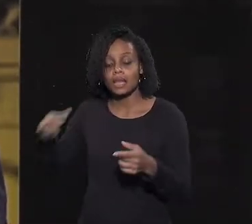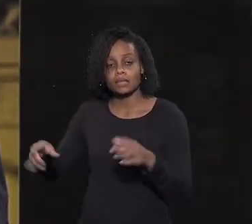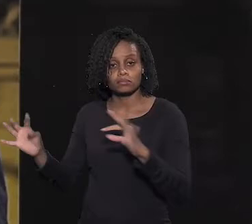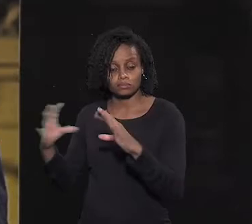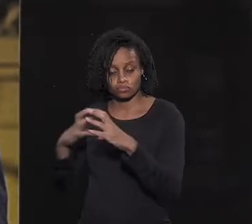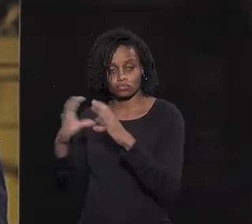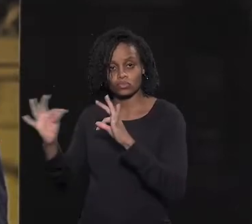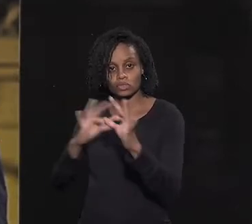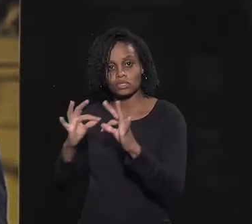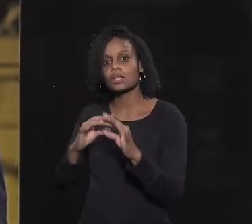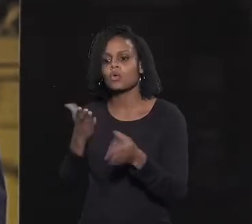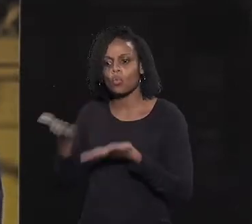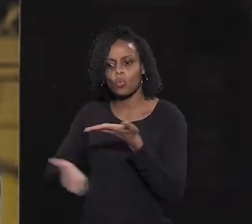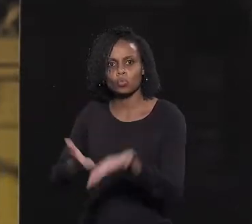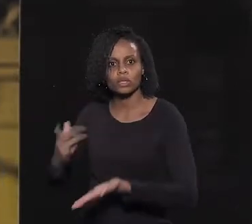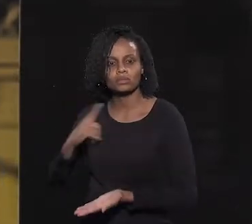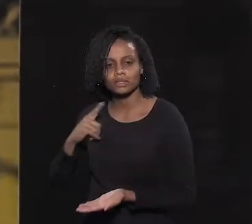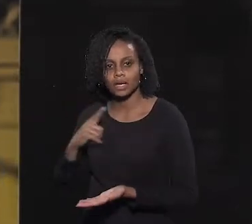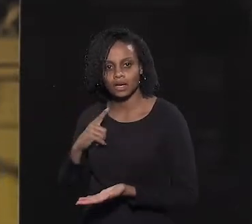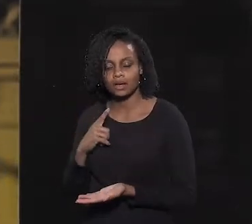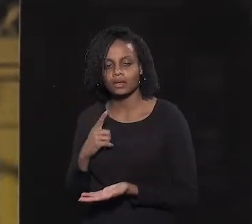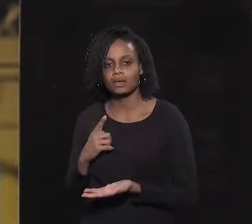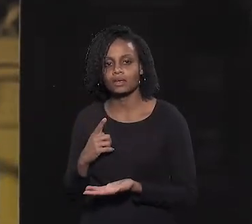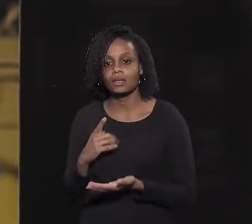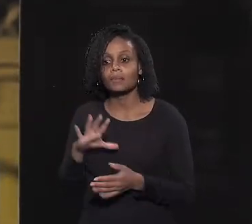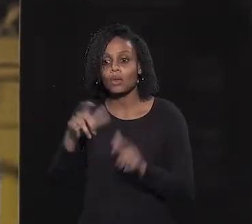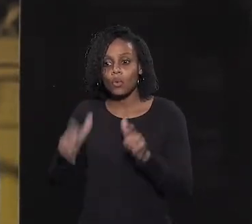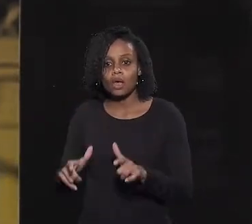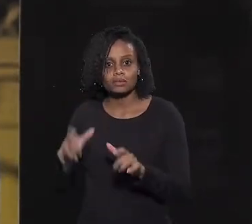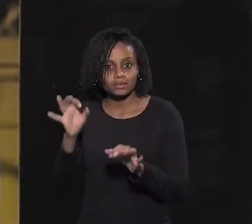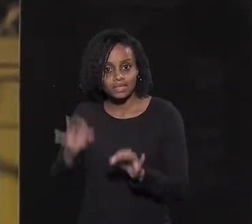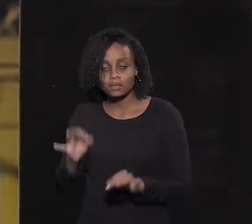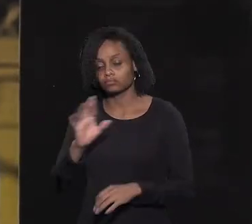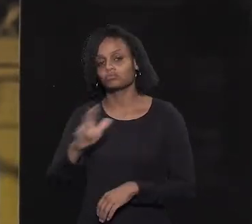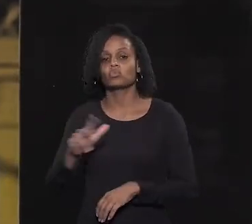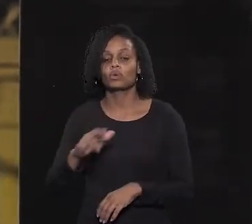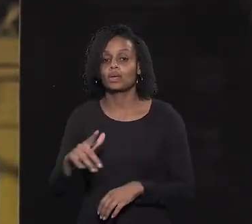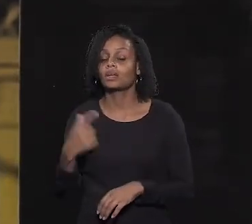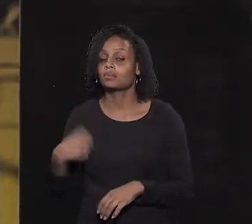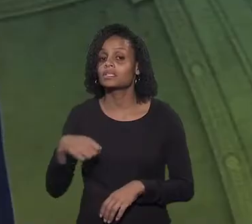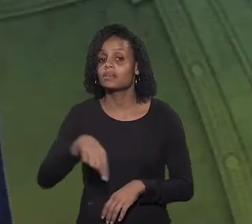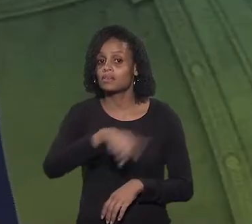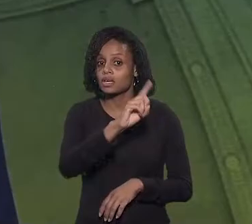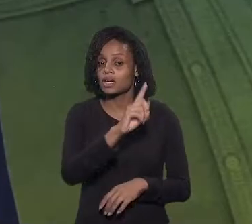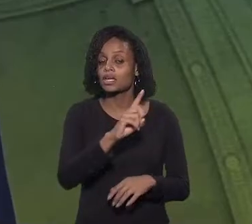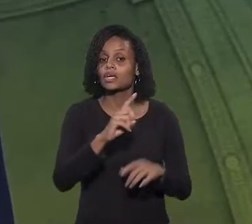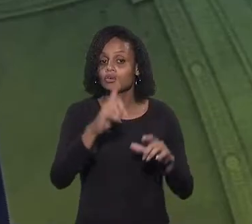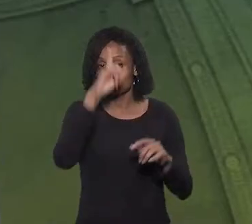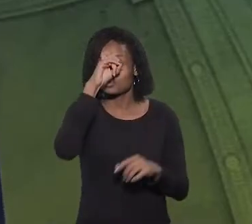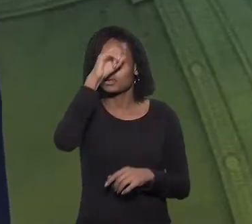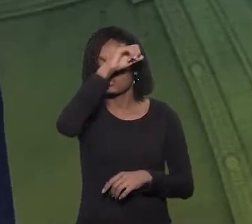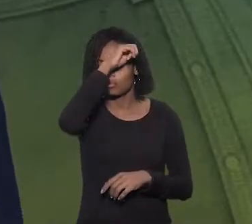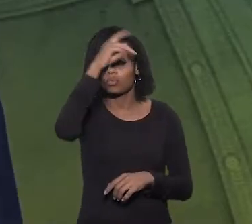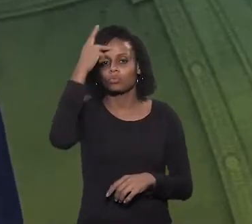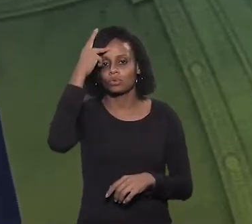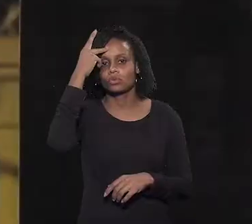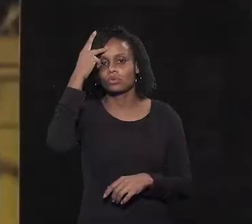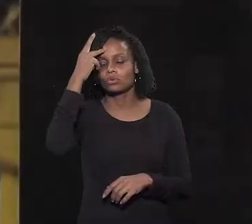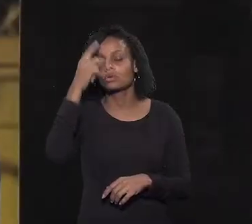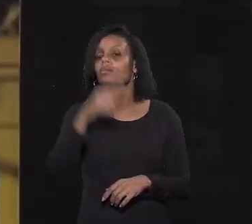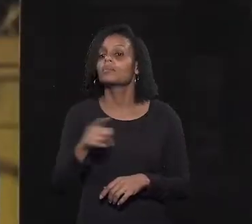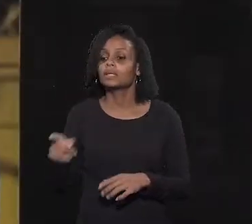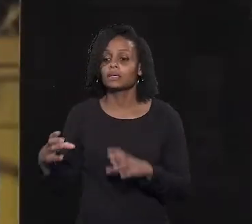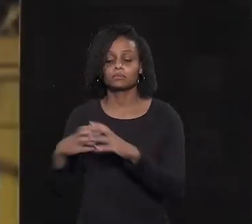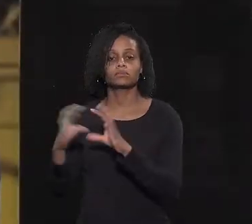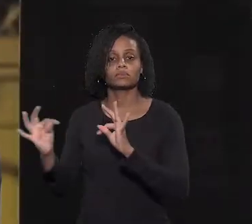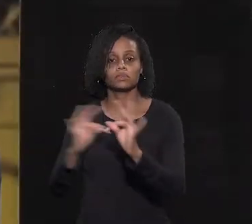se restabelecer fisicamente, que não era o local certo para ele estar, né? Deveria estar num equipamento de saúde, mas é lá